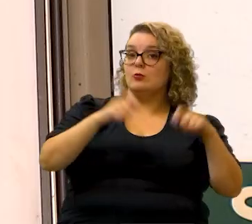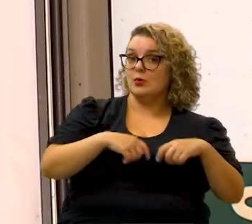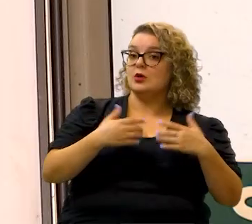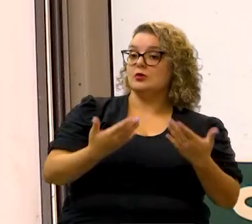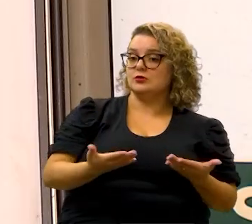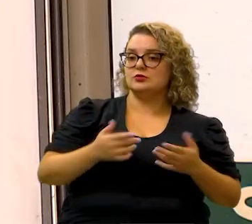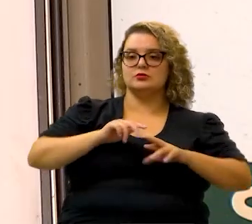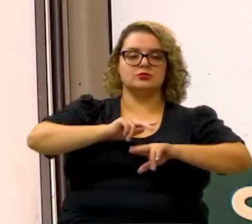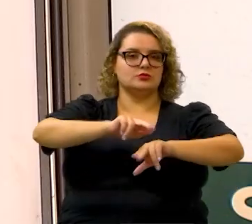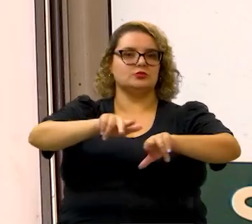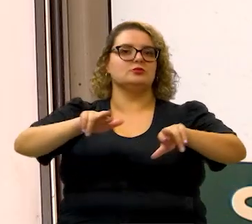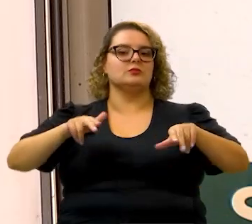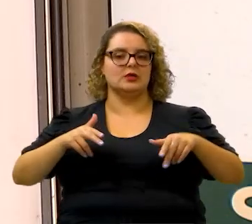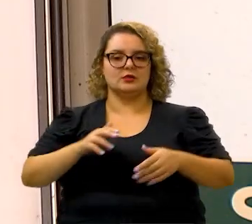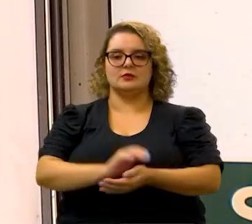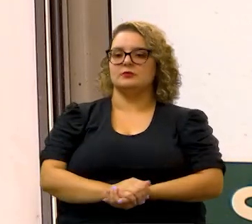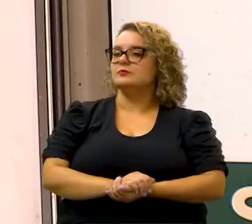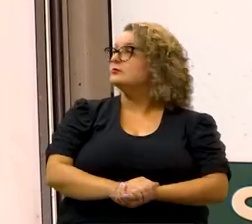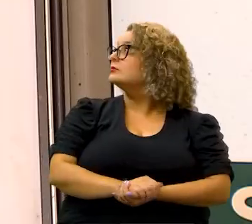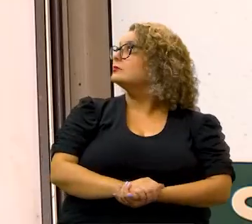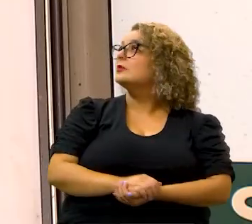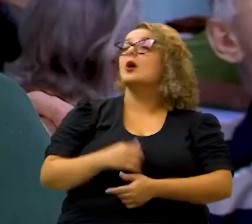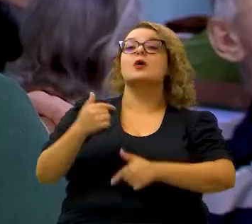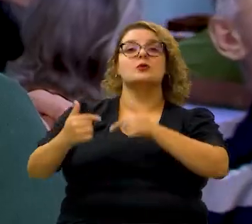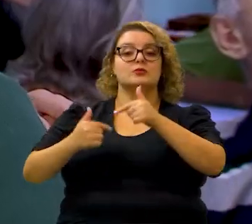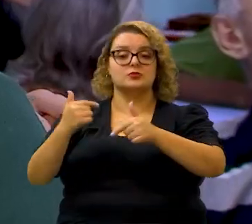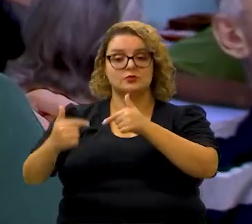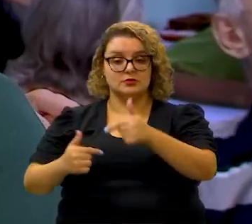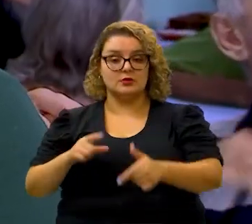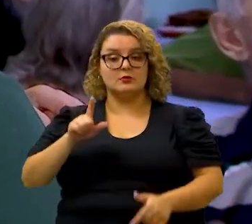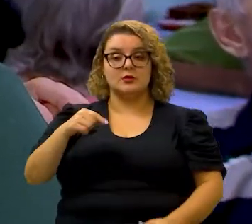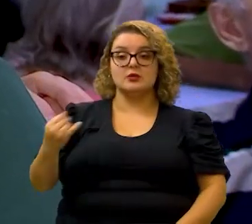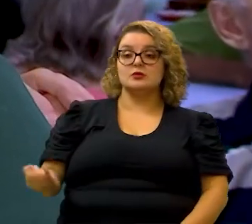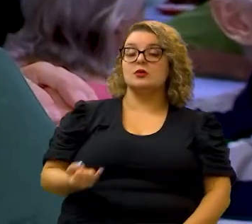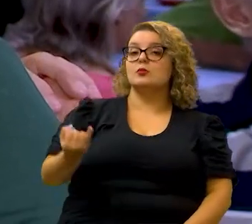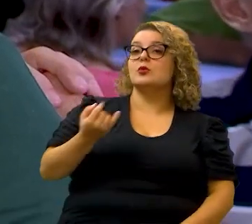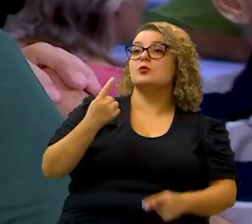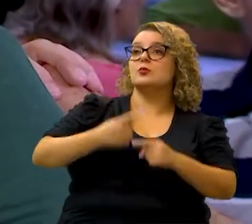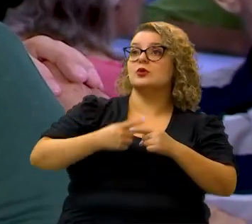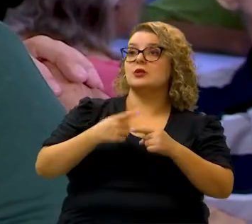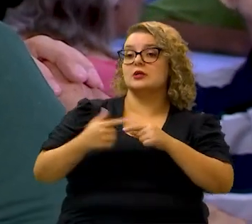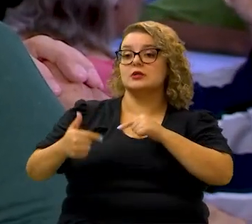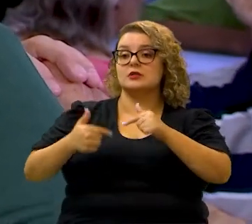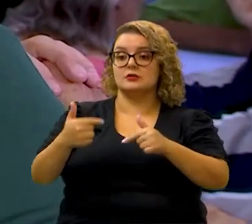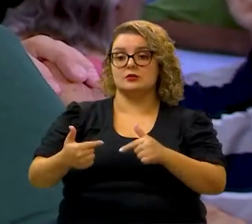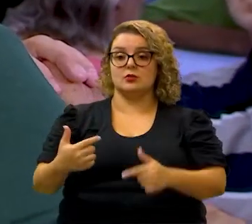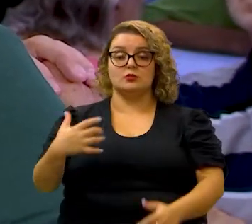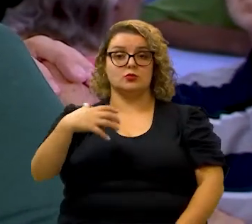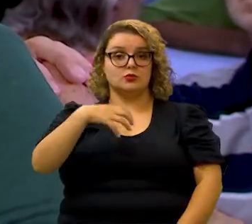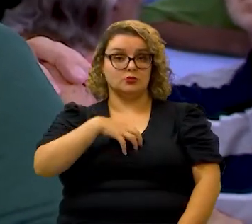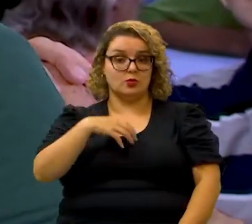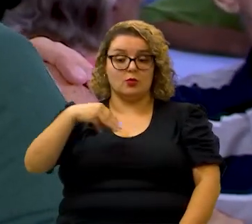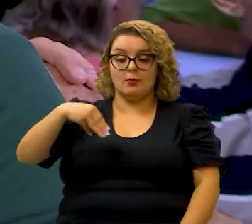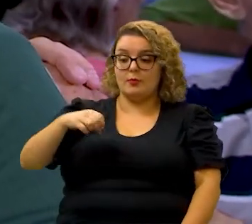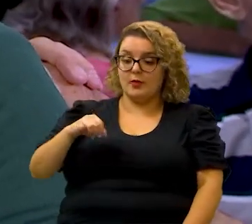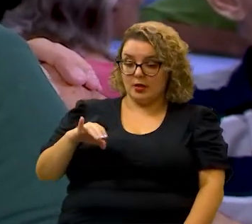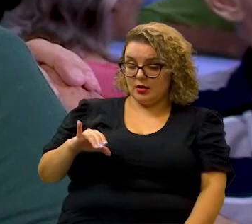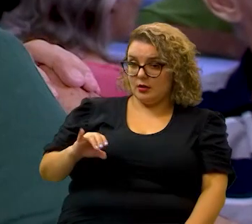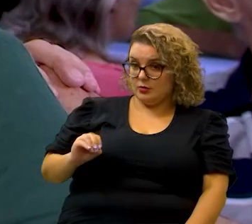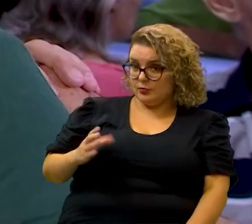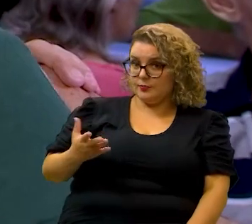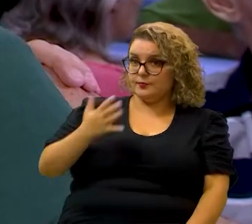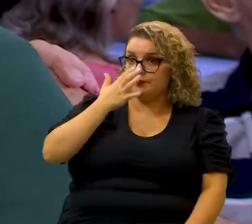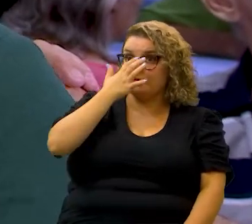de trabalhar potencialidades diversas. Então, os trabalhos manuais, eles são importantes porque a gente trabalha, na verdade, como meio,